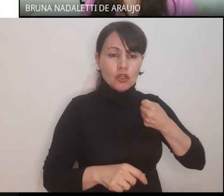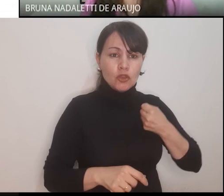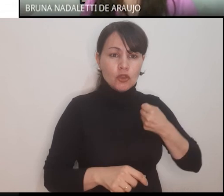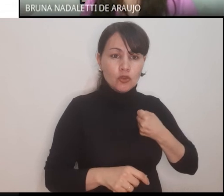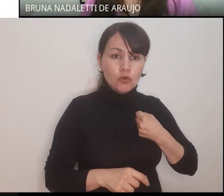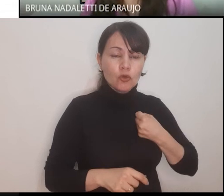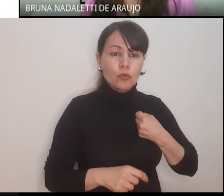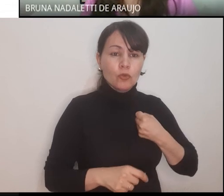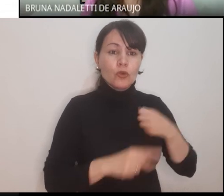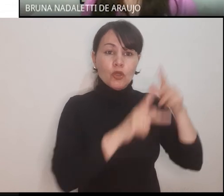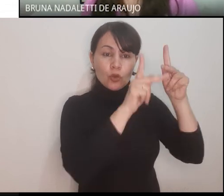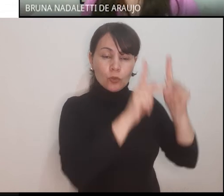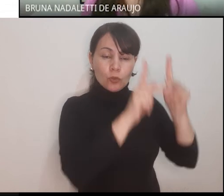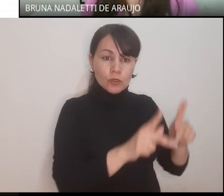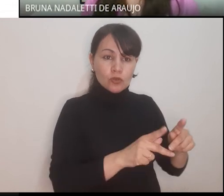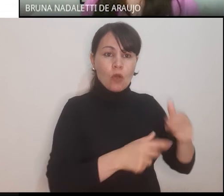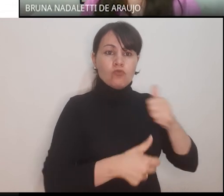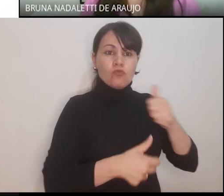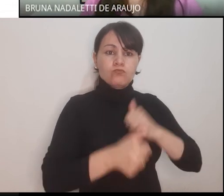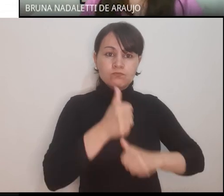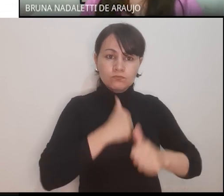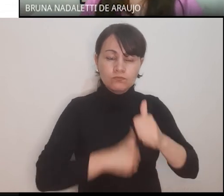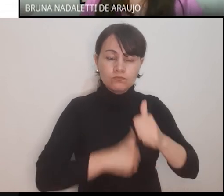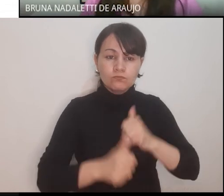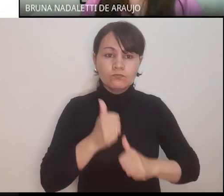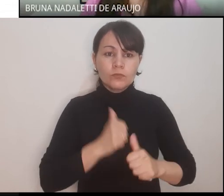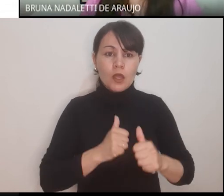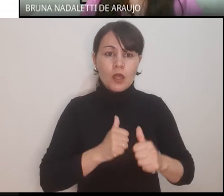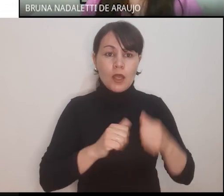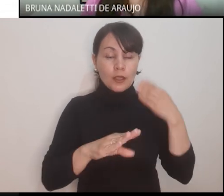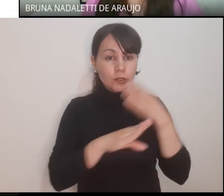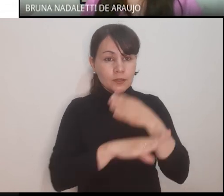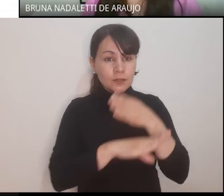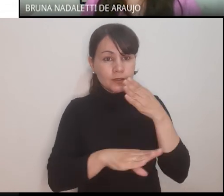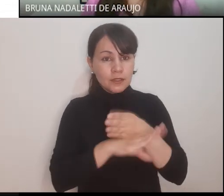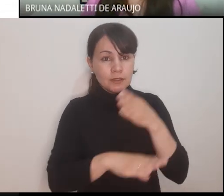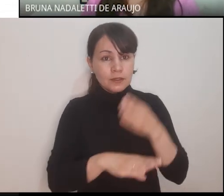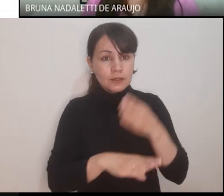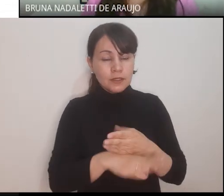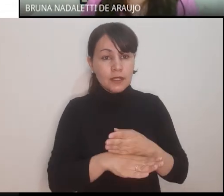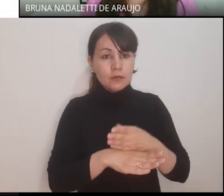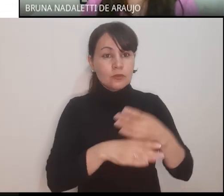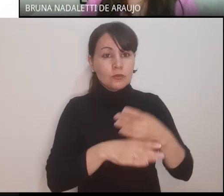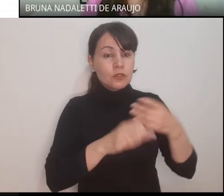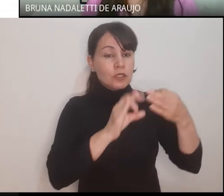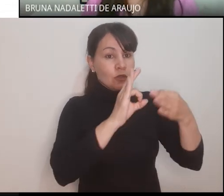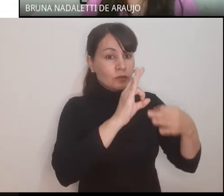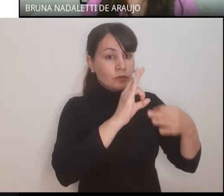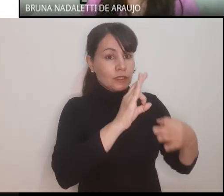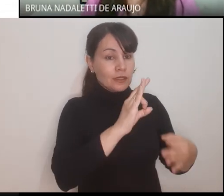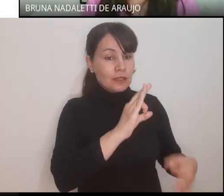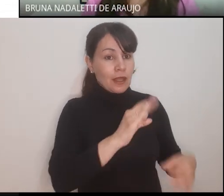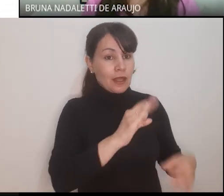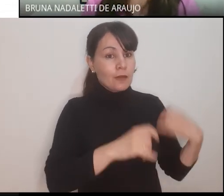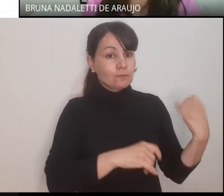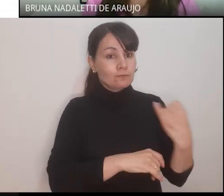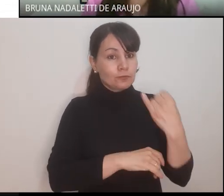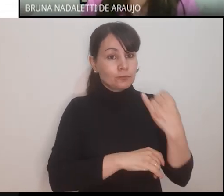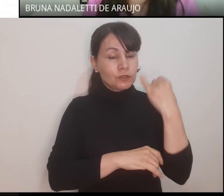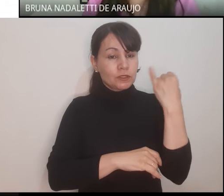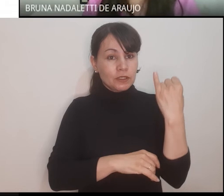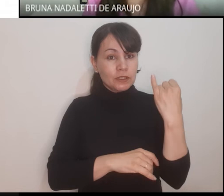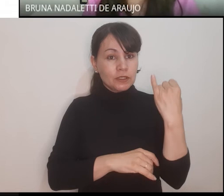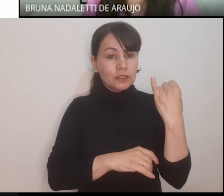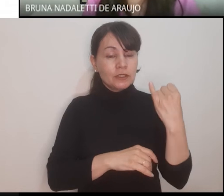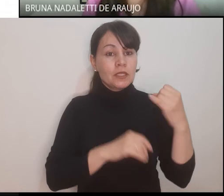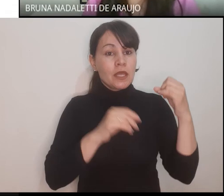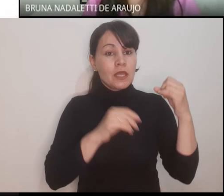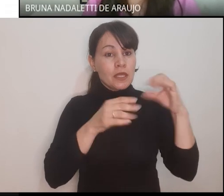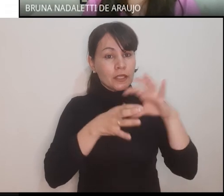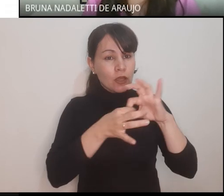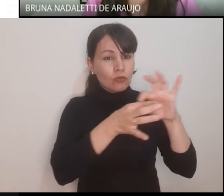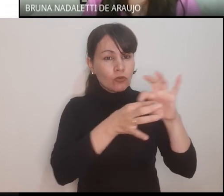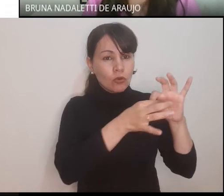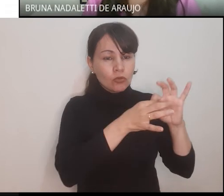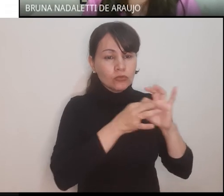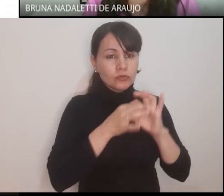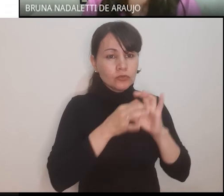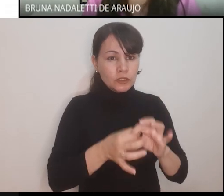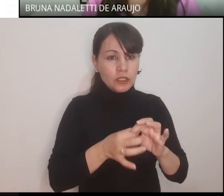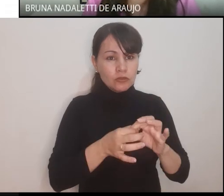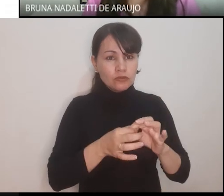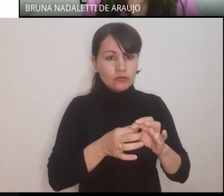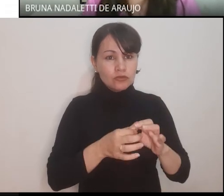pessoal qualificado. E aí nós entramos aqui em um detalhe bem importante, que é a questão do dimensionamento